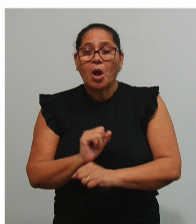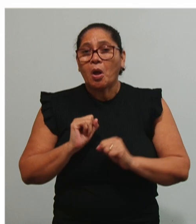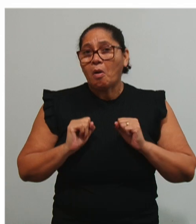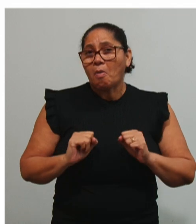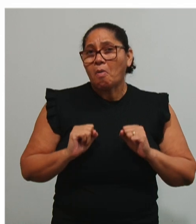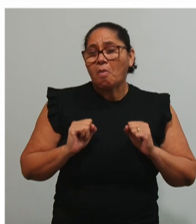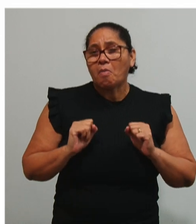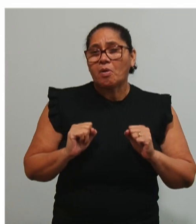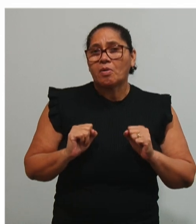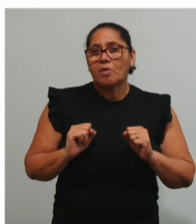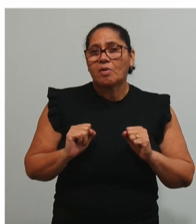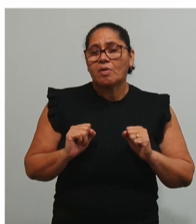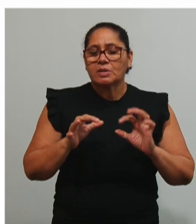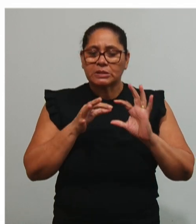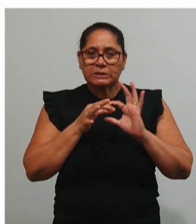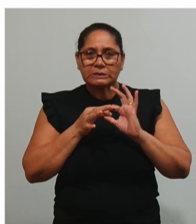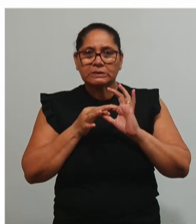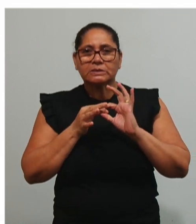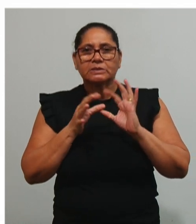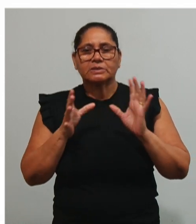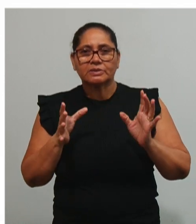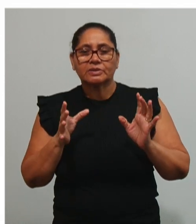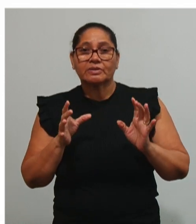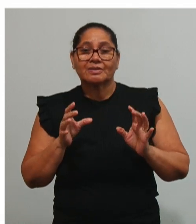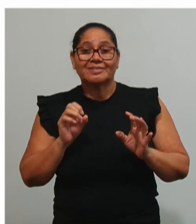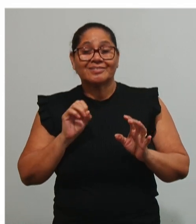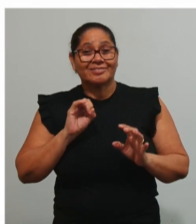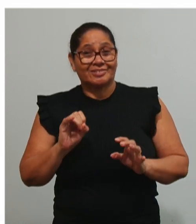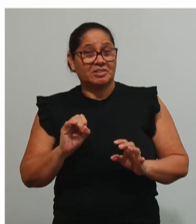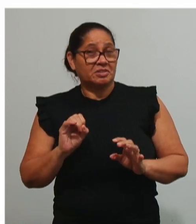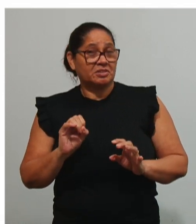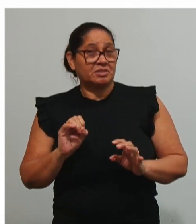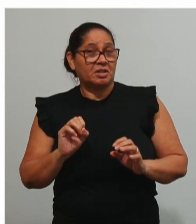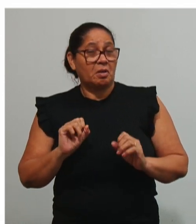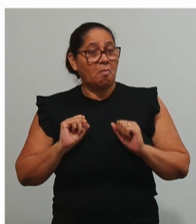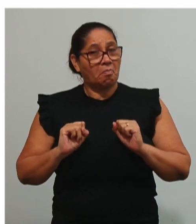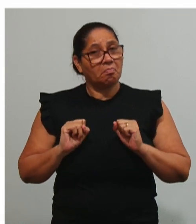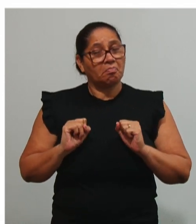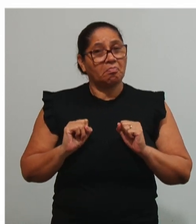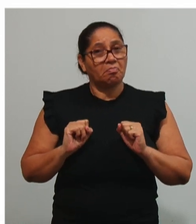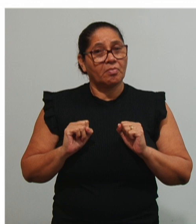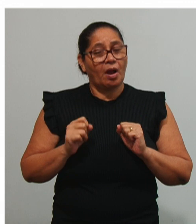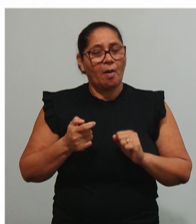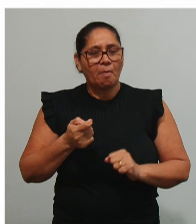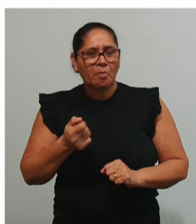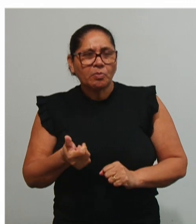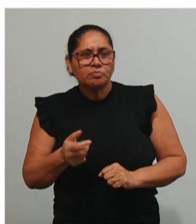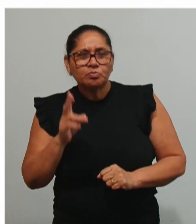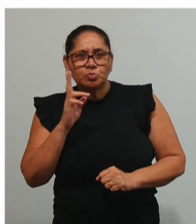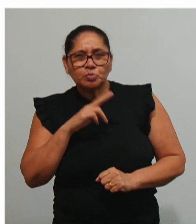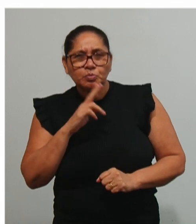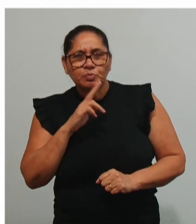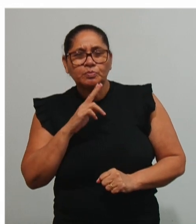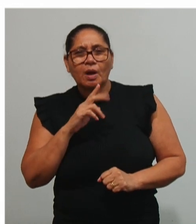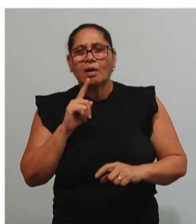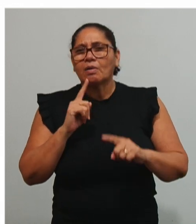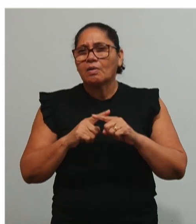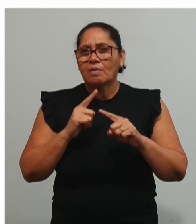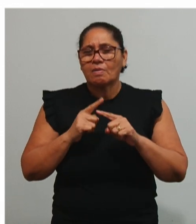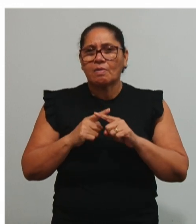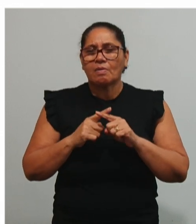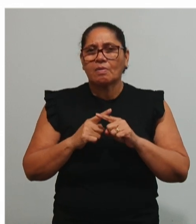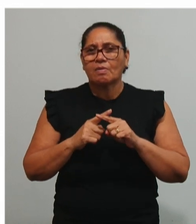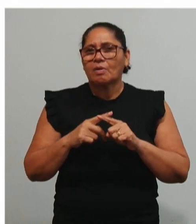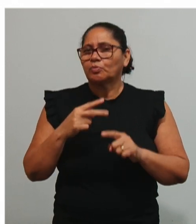ser puramente deliberadas, se é que alguma pode, e poucas puramente emergentes. Por quê? Não